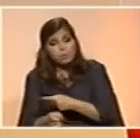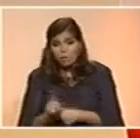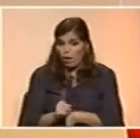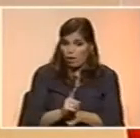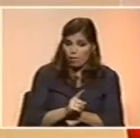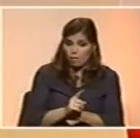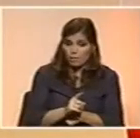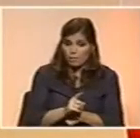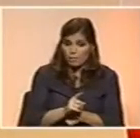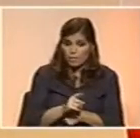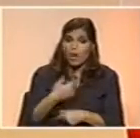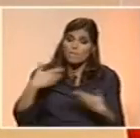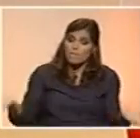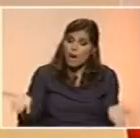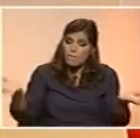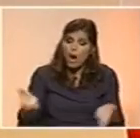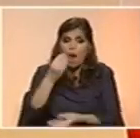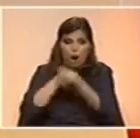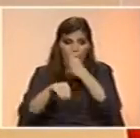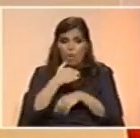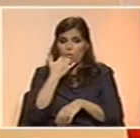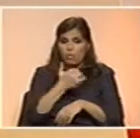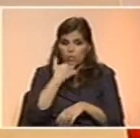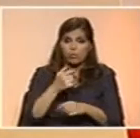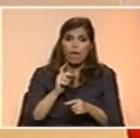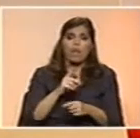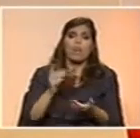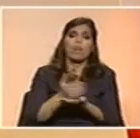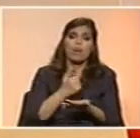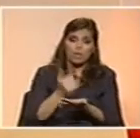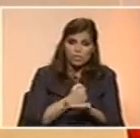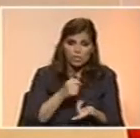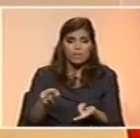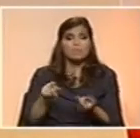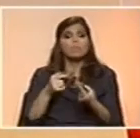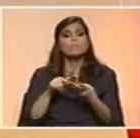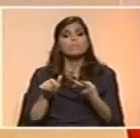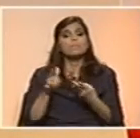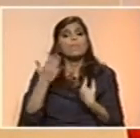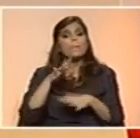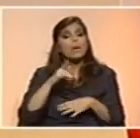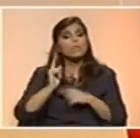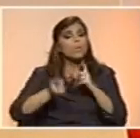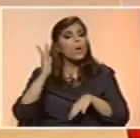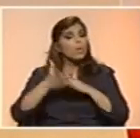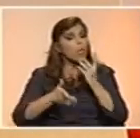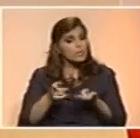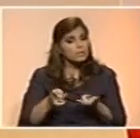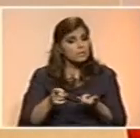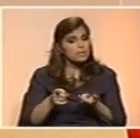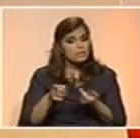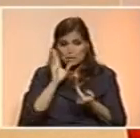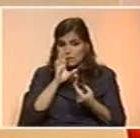nós devemos incentivar o consumo de fruta, incentivar o consumo de vegetais, mas aquilo que se passa, infelizmente, é que muitas vezes, quando não